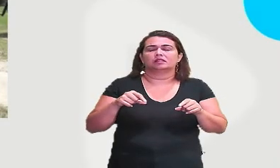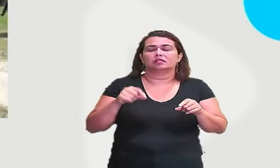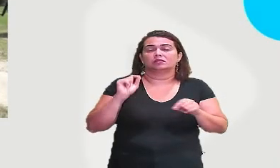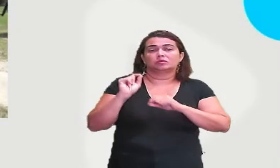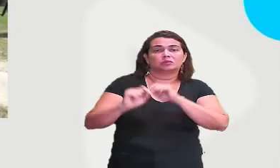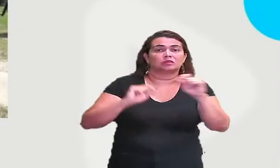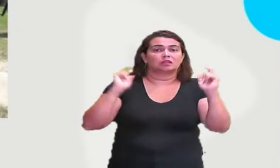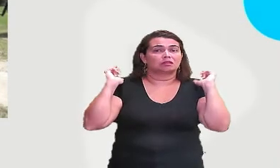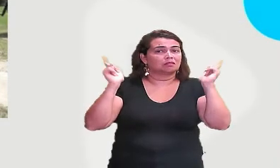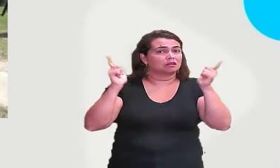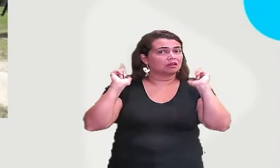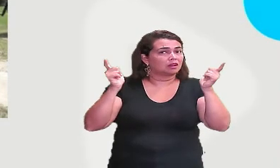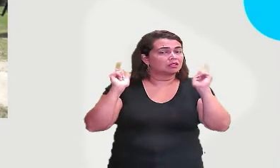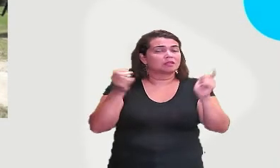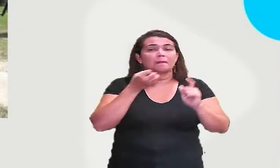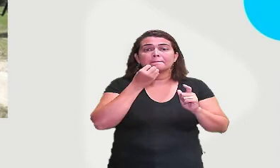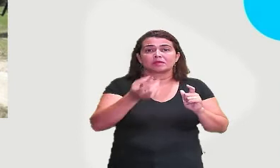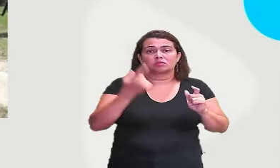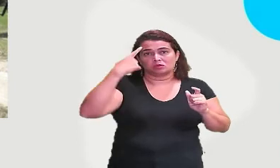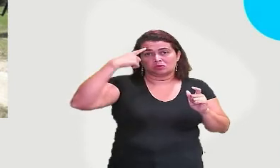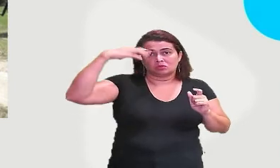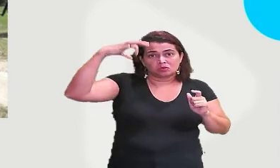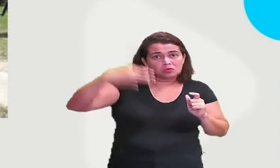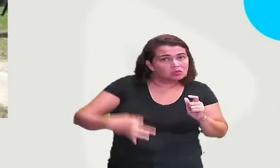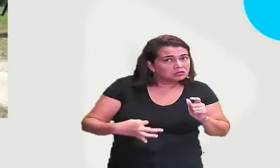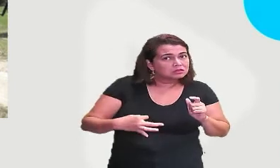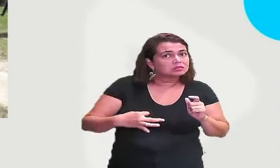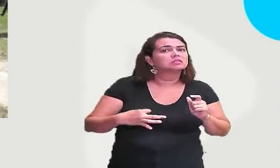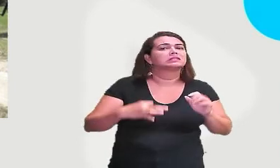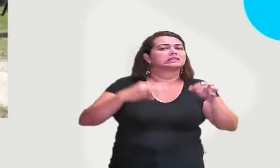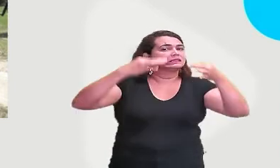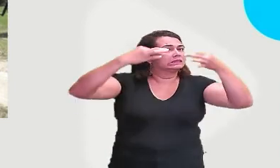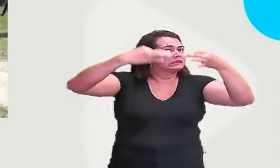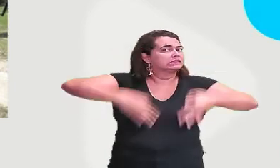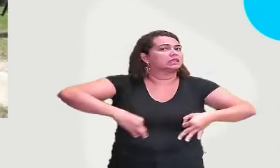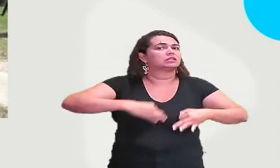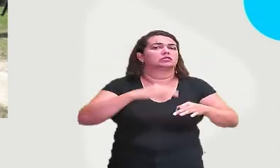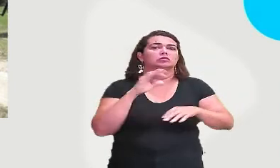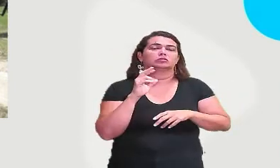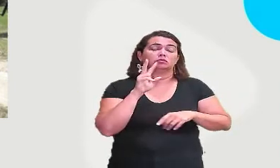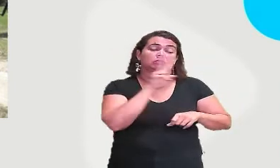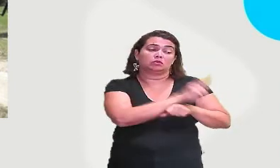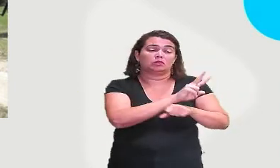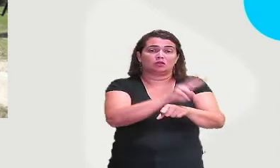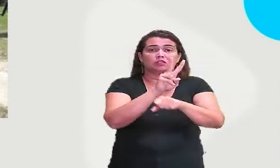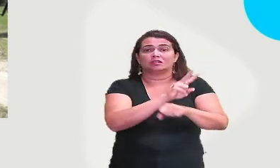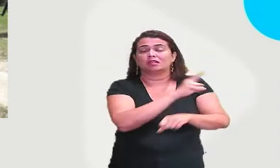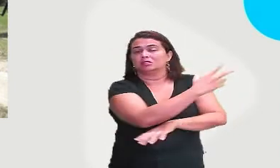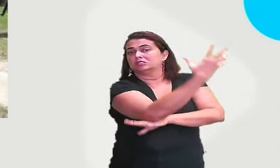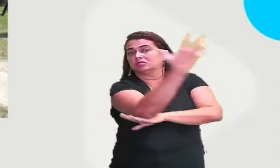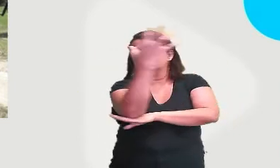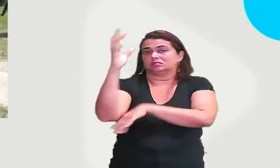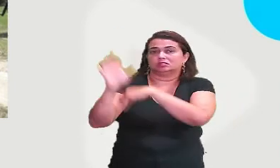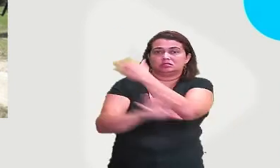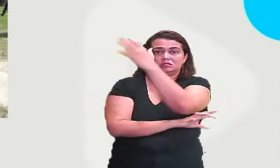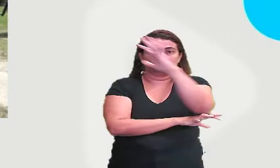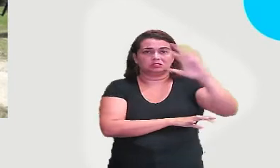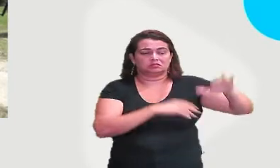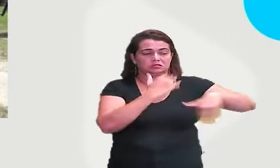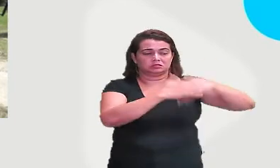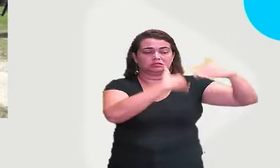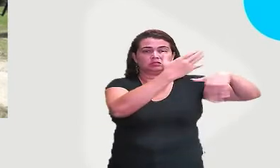atividade realizada de forma consciente e ecologicamente correta, que segue os princípios elementares de